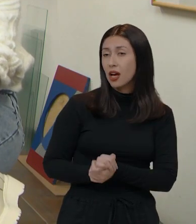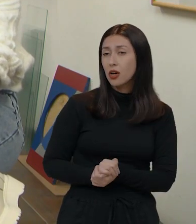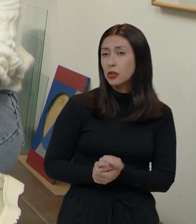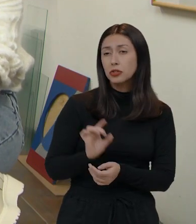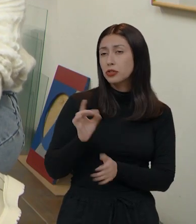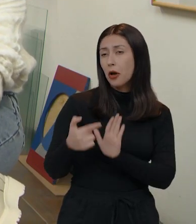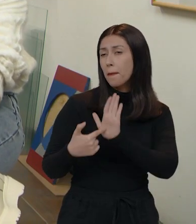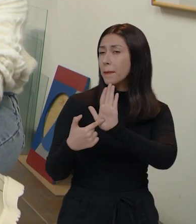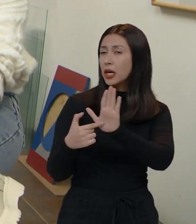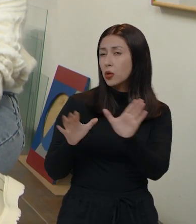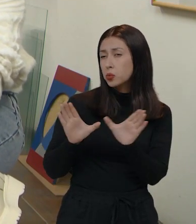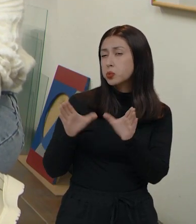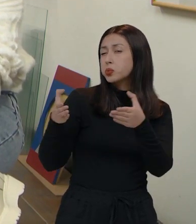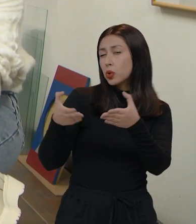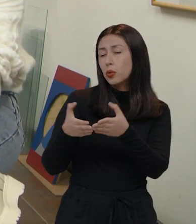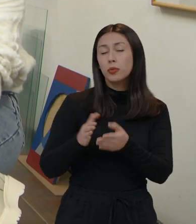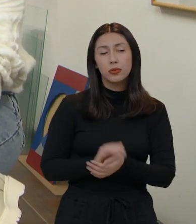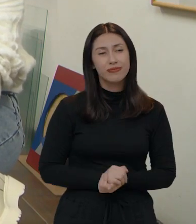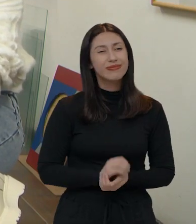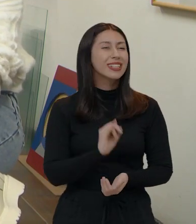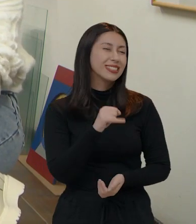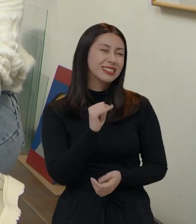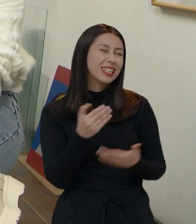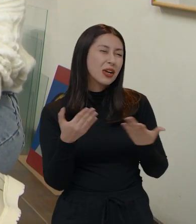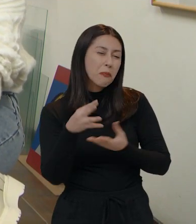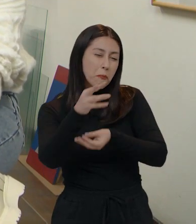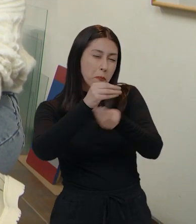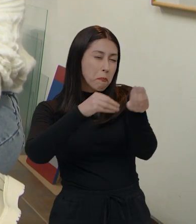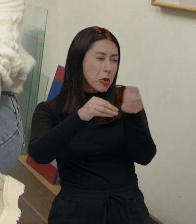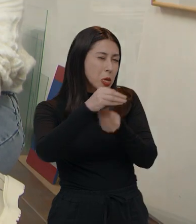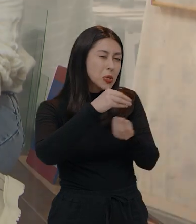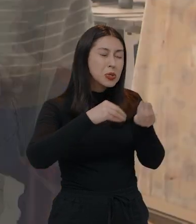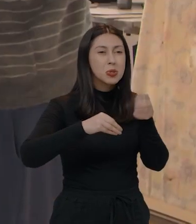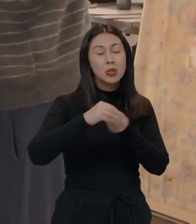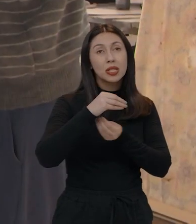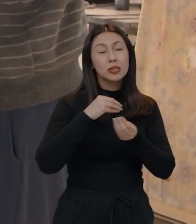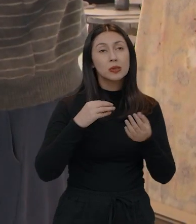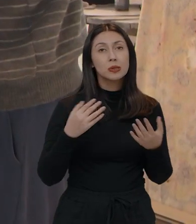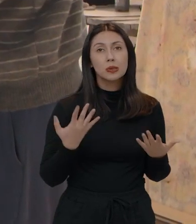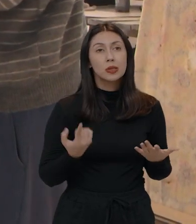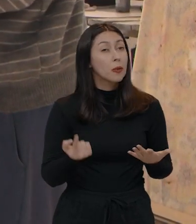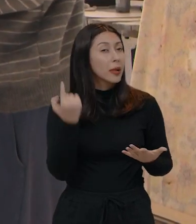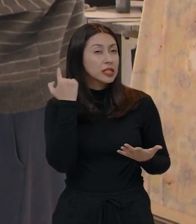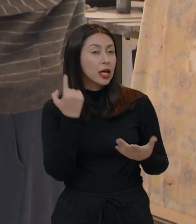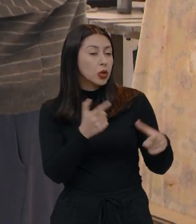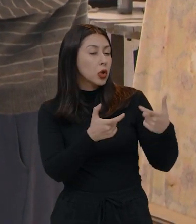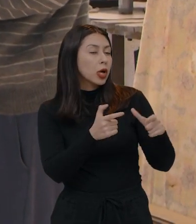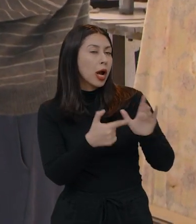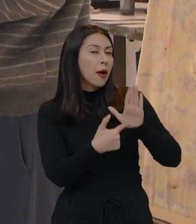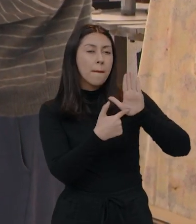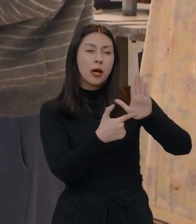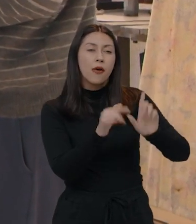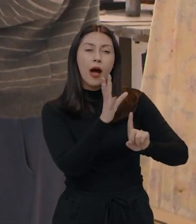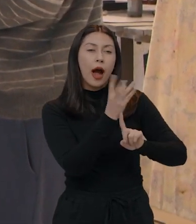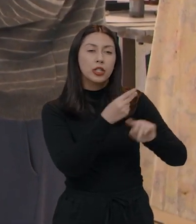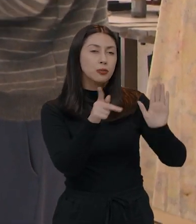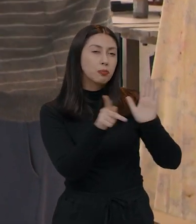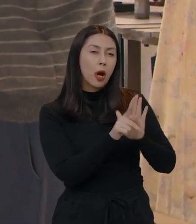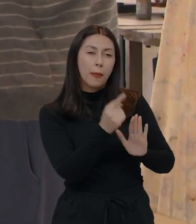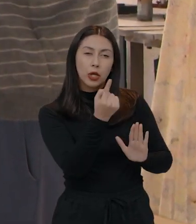Mais exposição agora, né? No máximo exposições e tão, coletivas. Estão misturando muita coisa. Não tem mais assim,